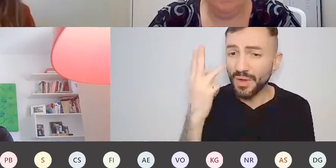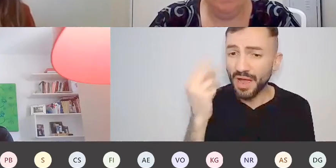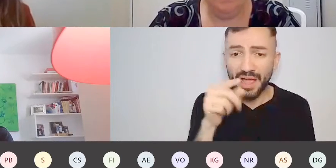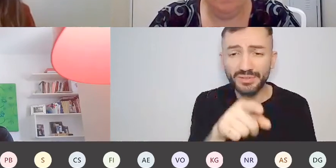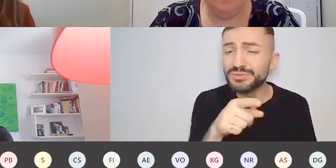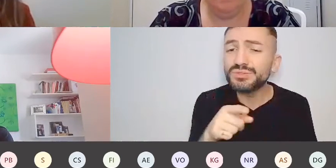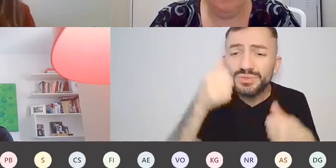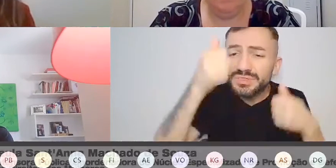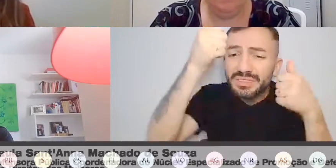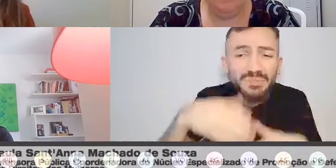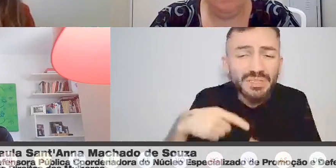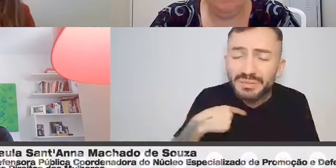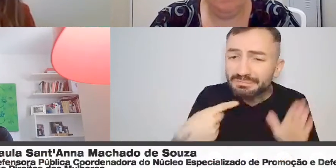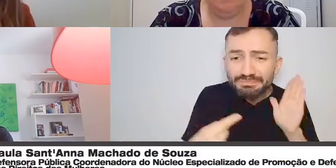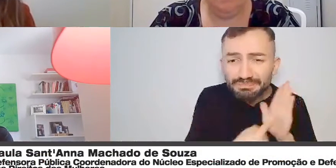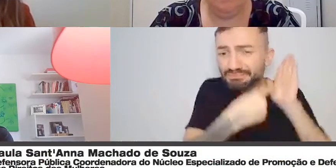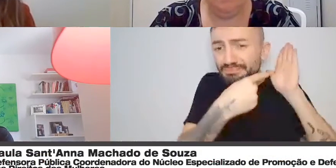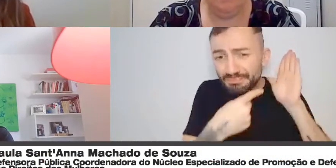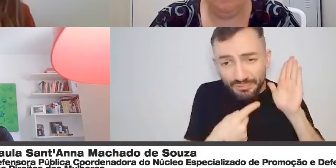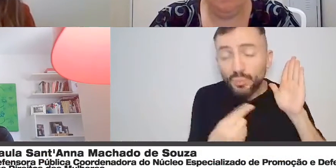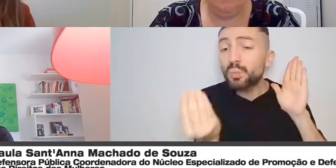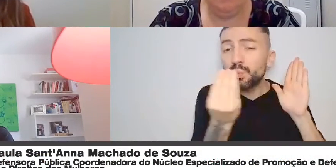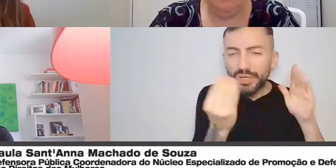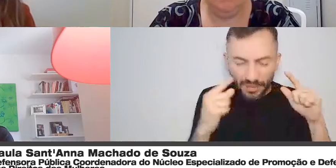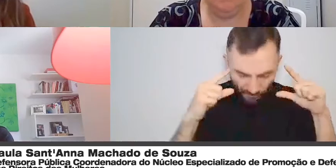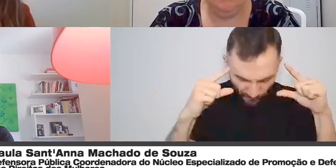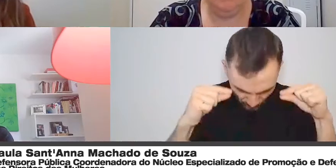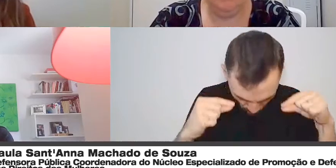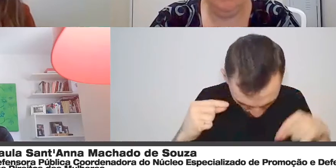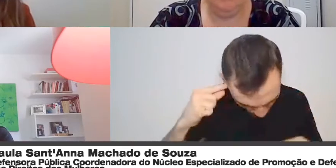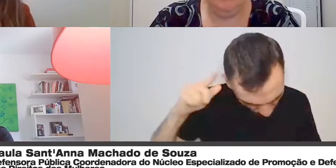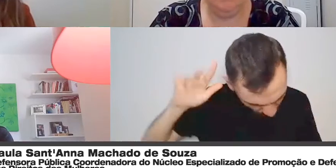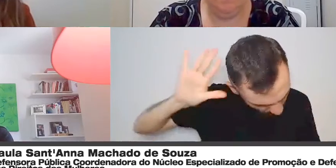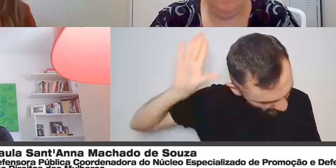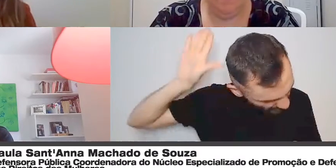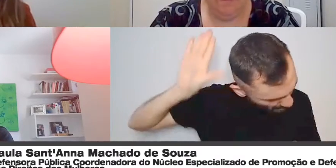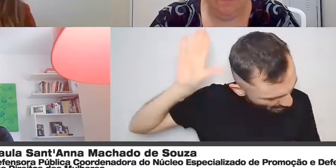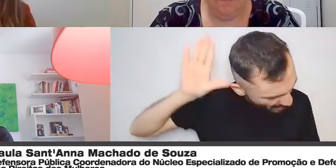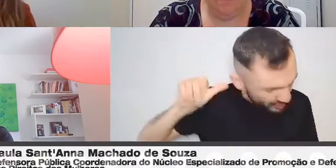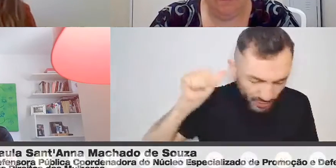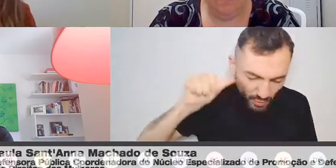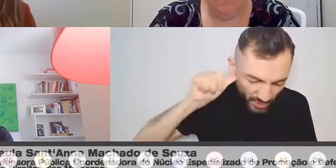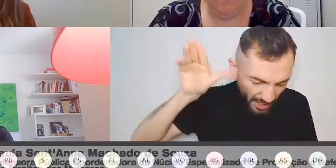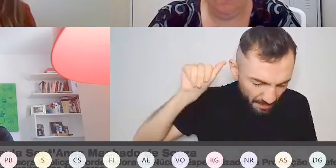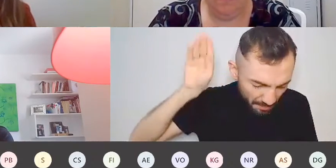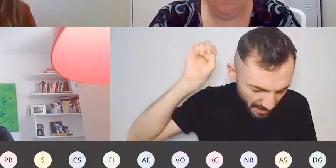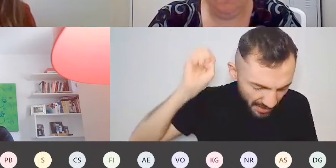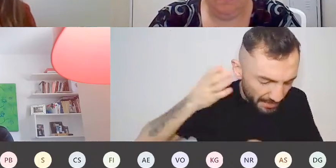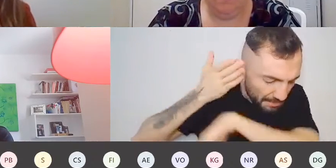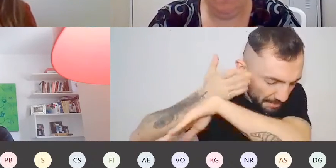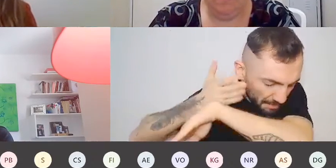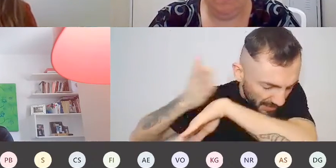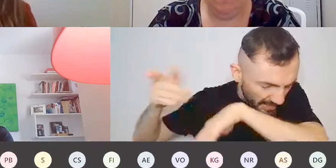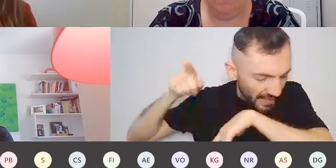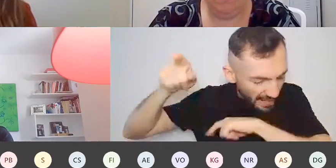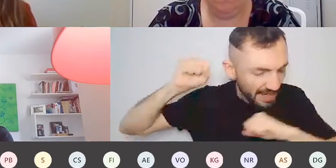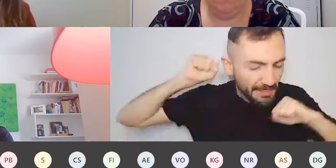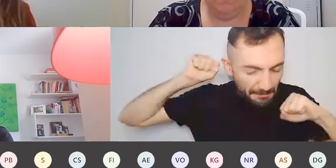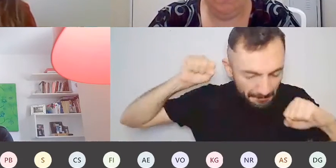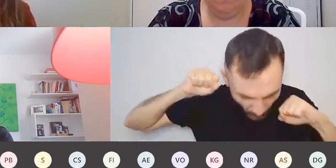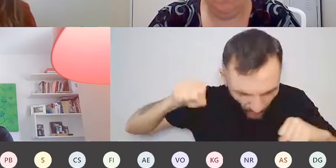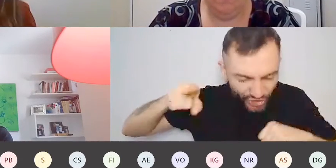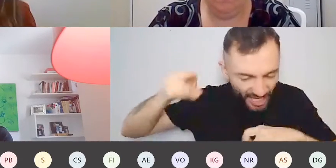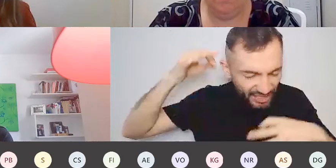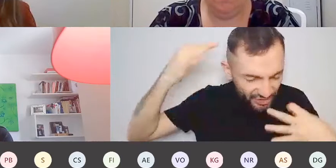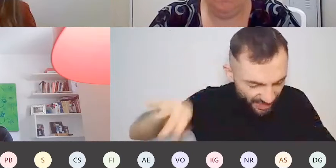né? Exatamente quando a gente fecha os olhos, vem a mulher branca, né? Aquela que pode exercer e tem o direito hoje